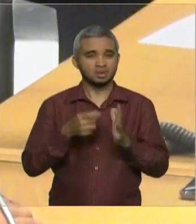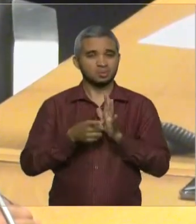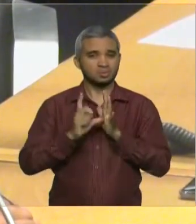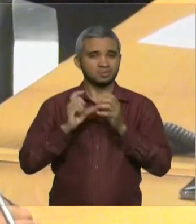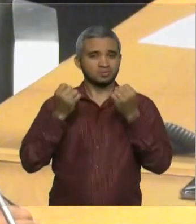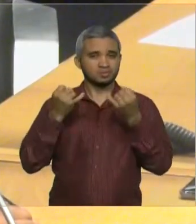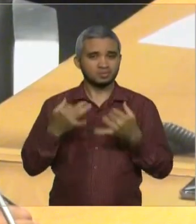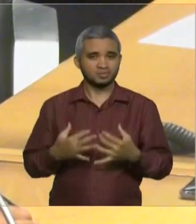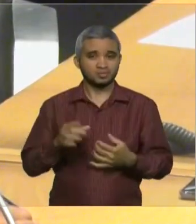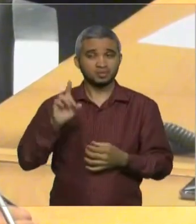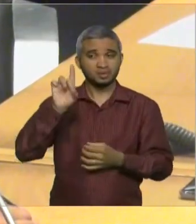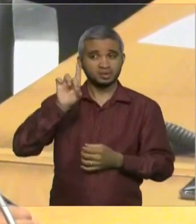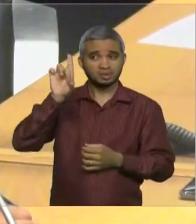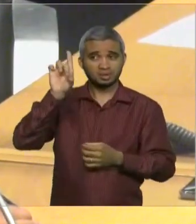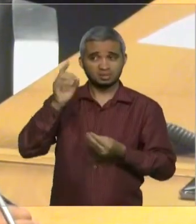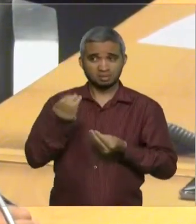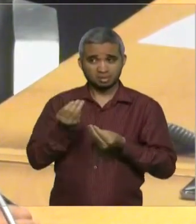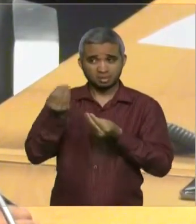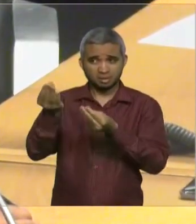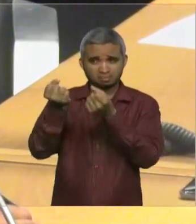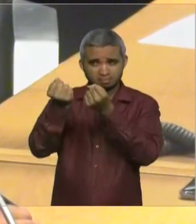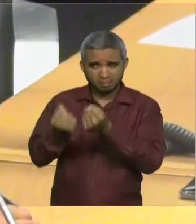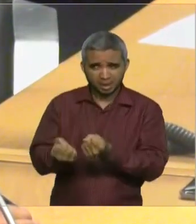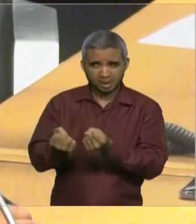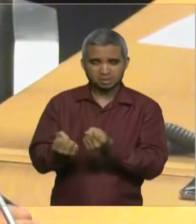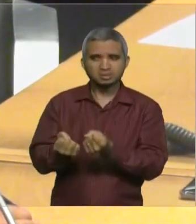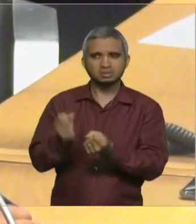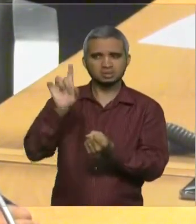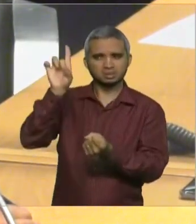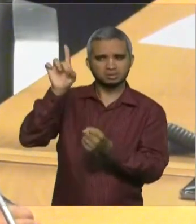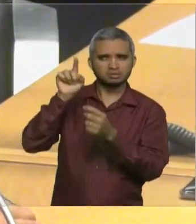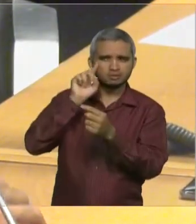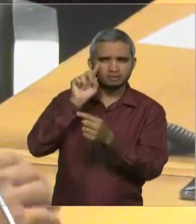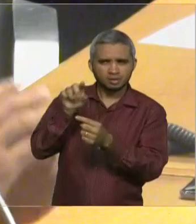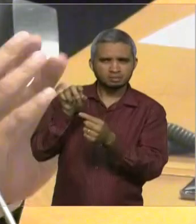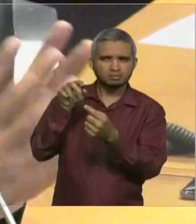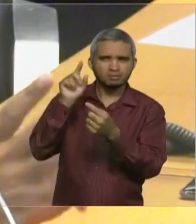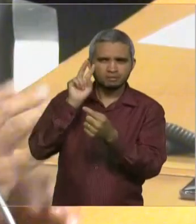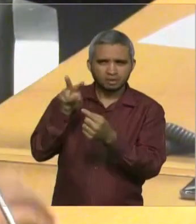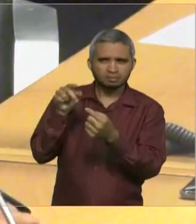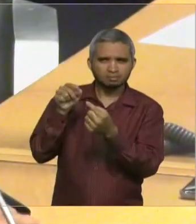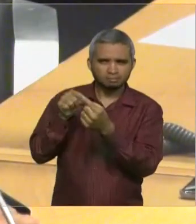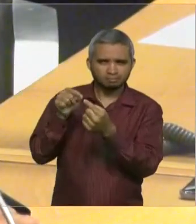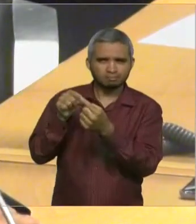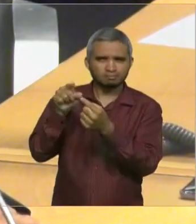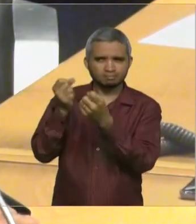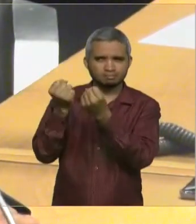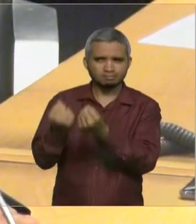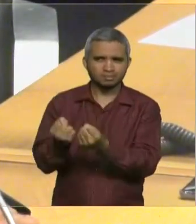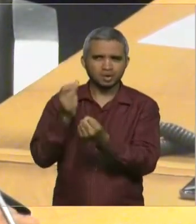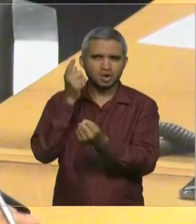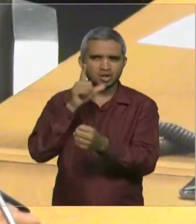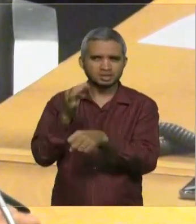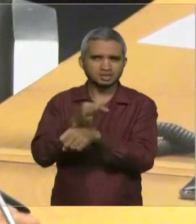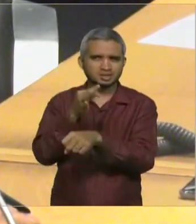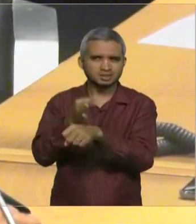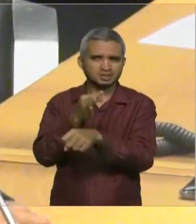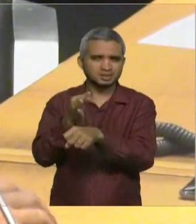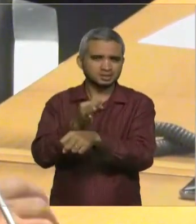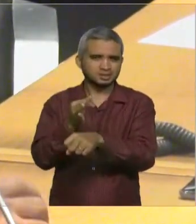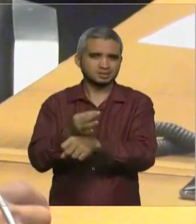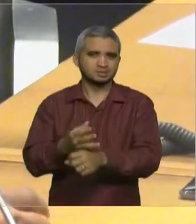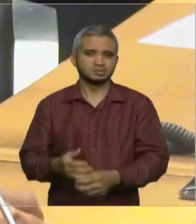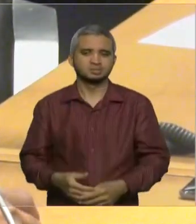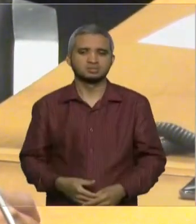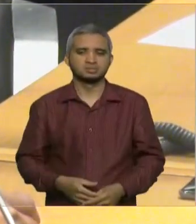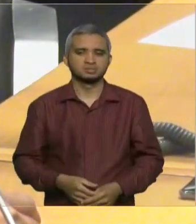essa missão, é porque Ele sabe que você poderia com ela. E continue nesta linha, porque, como eu disse, você tem feito um